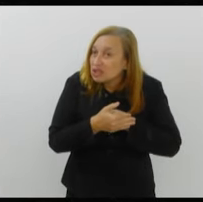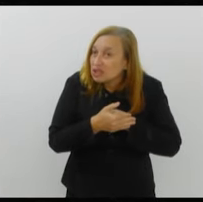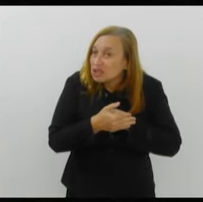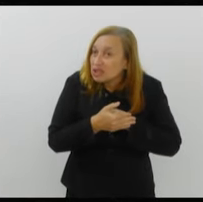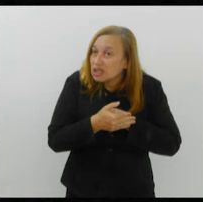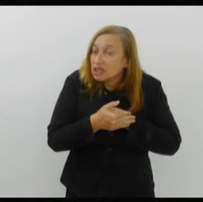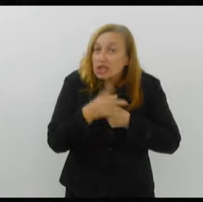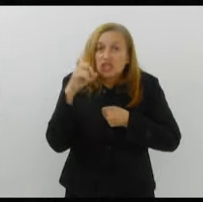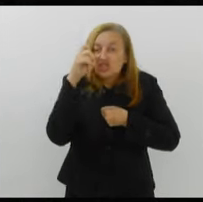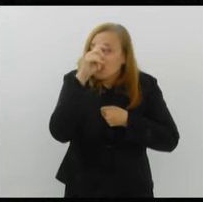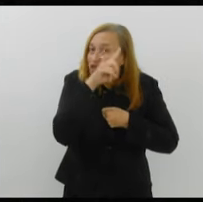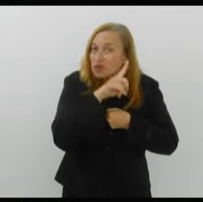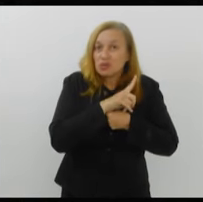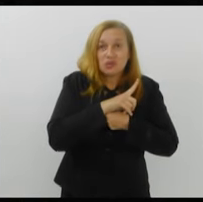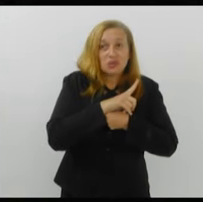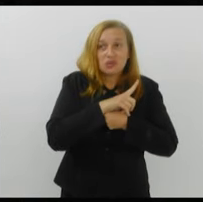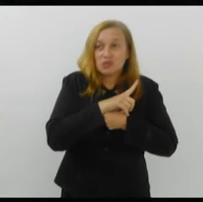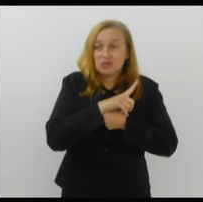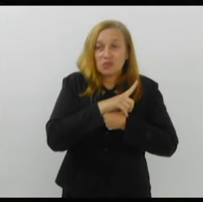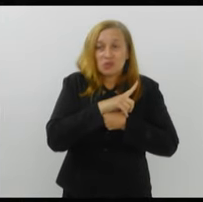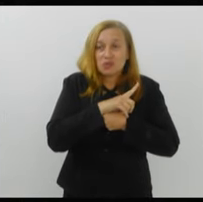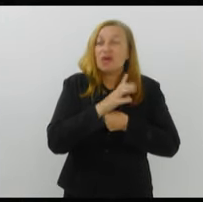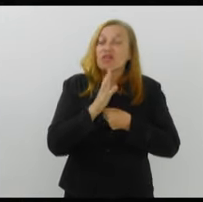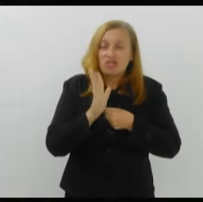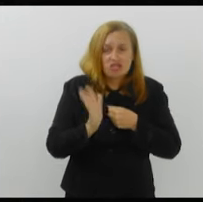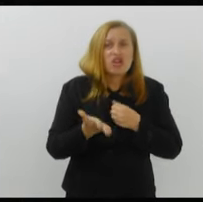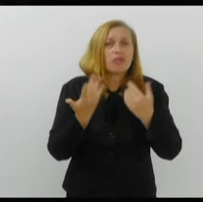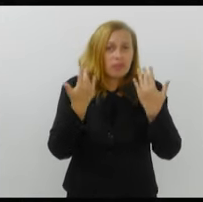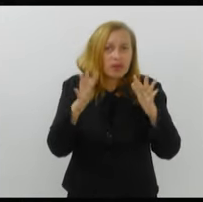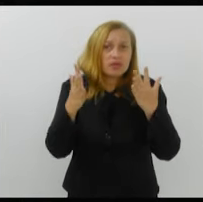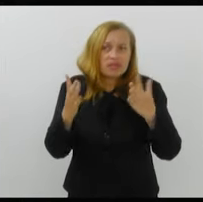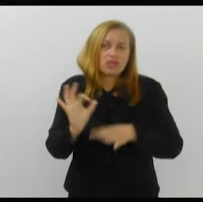foi uma dificuldade monstra. Para já parabenizei os policiais aqui.